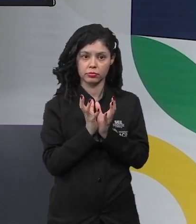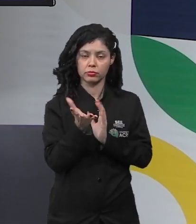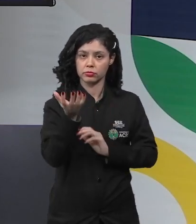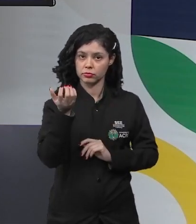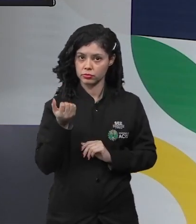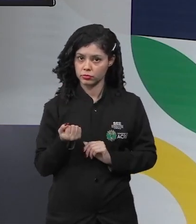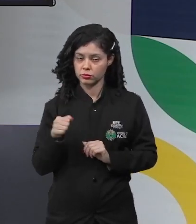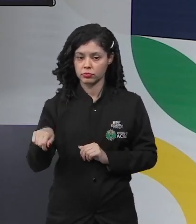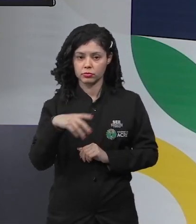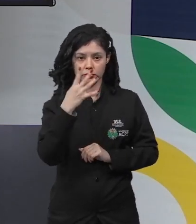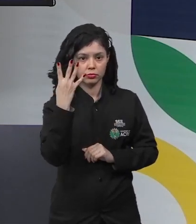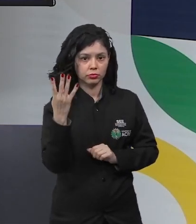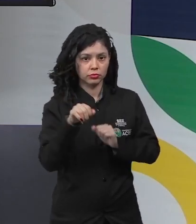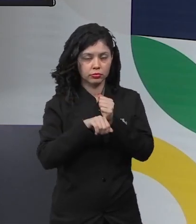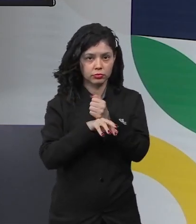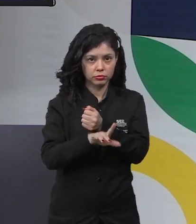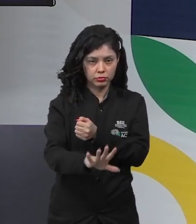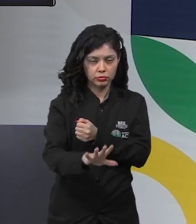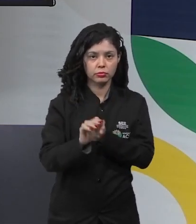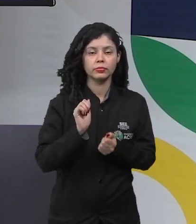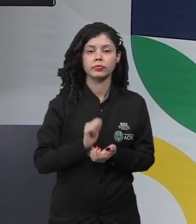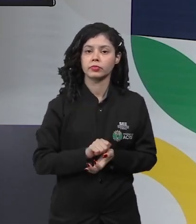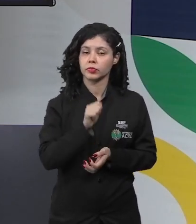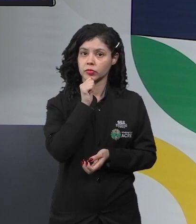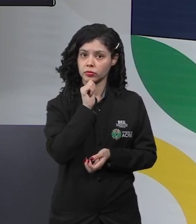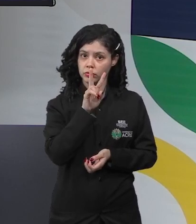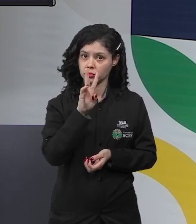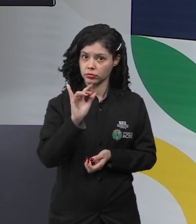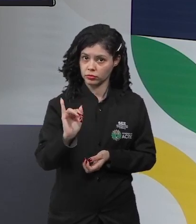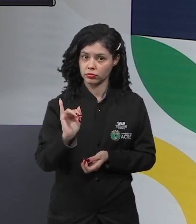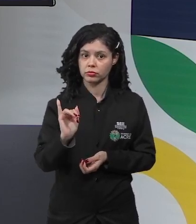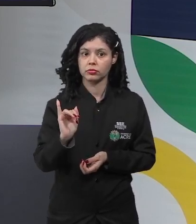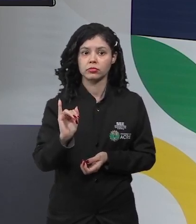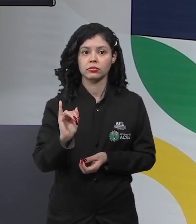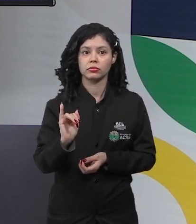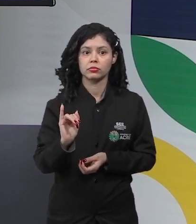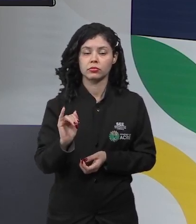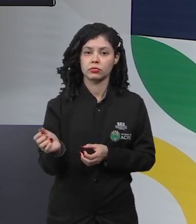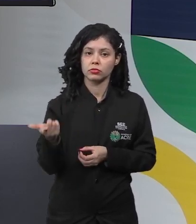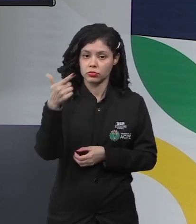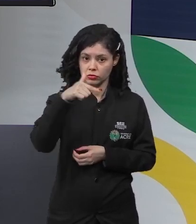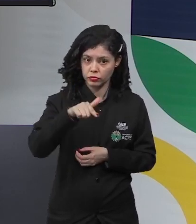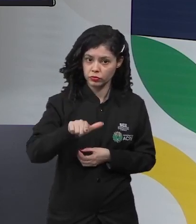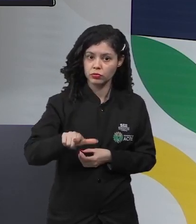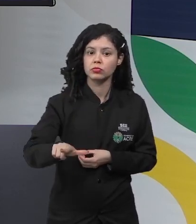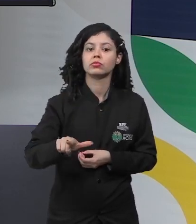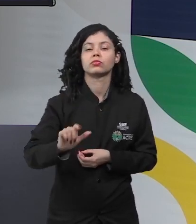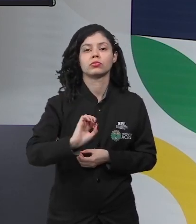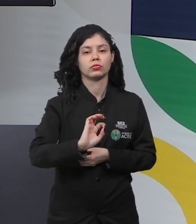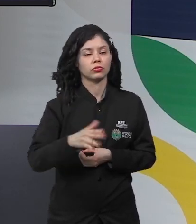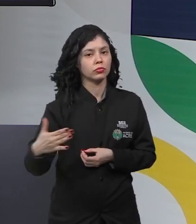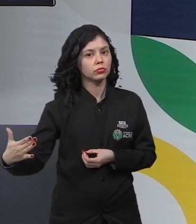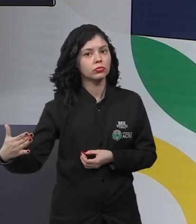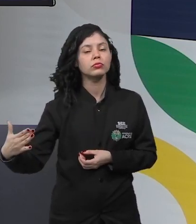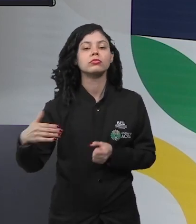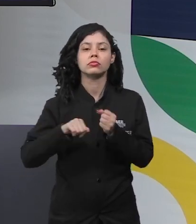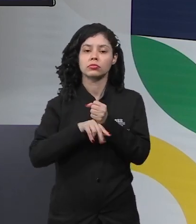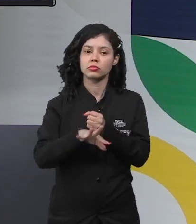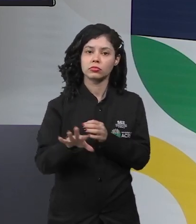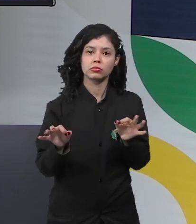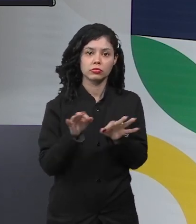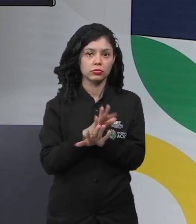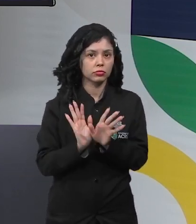uma certa quantidade de esgoto e ele só vai ser reabastecido quando esse esgoto